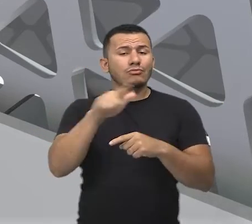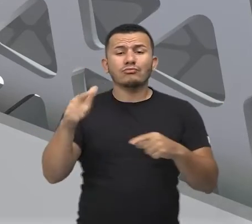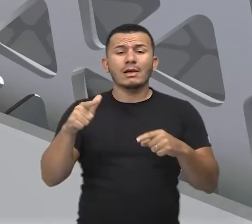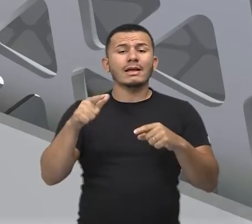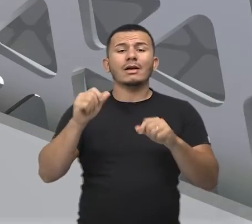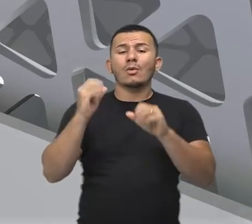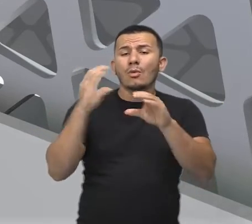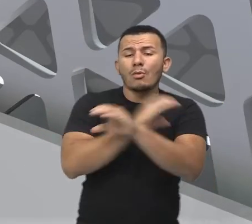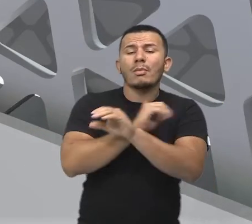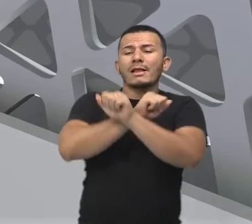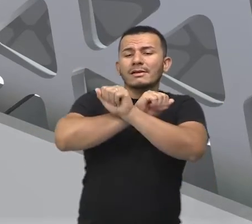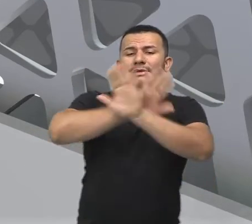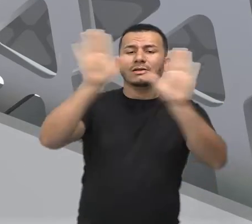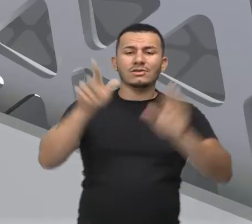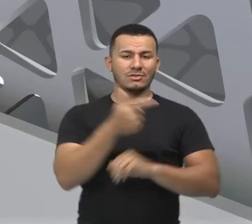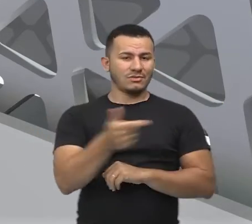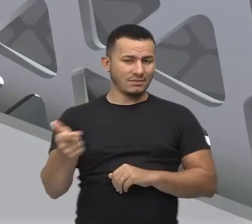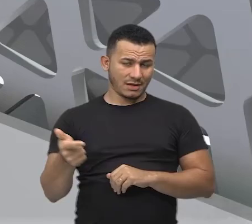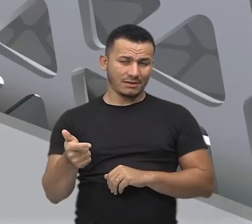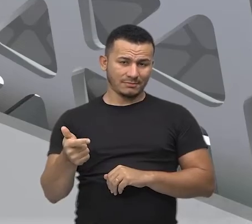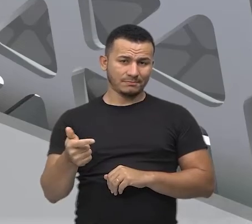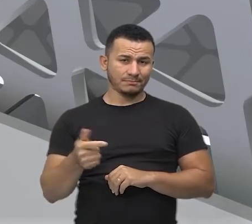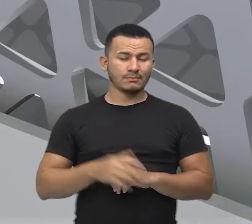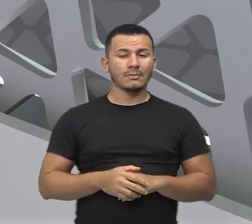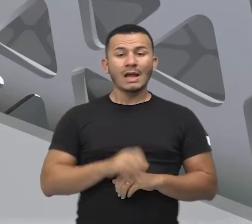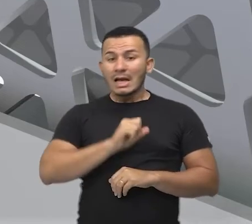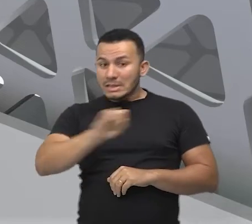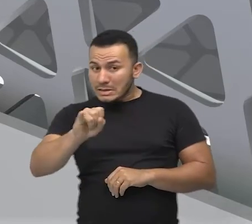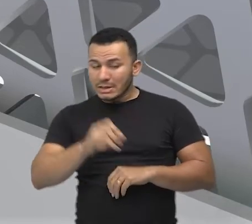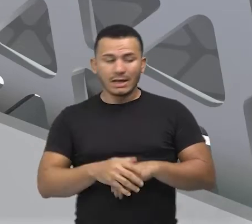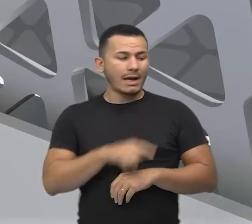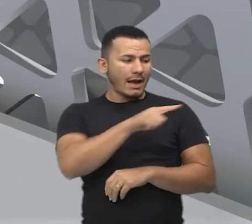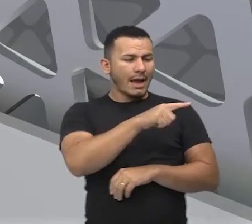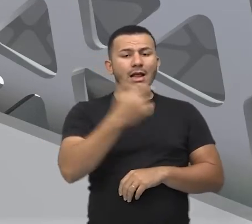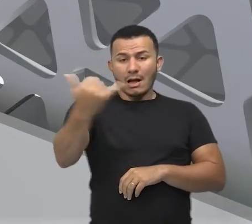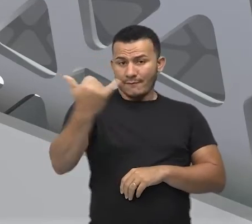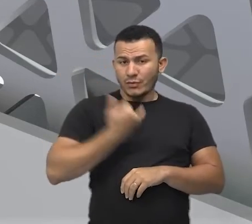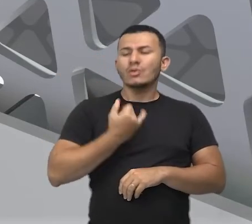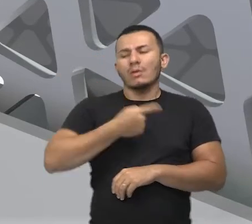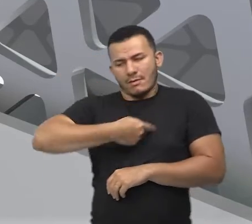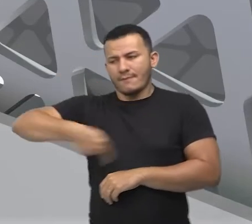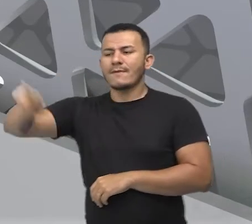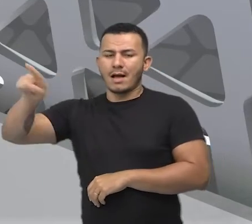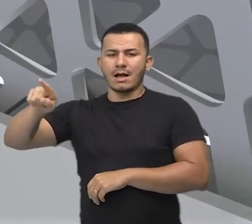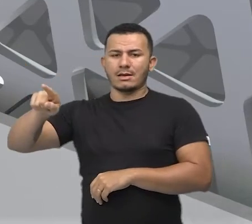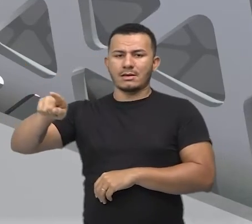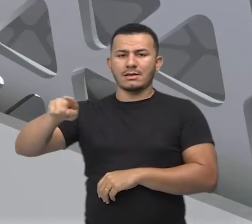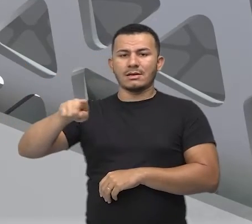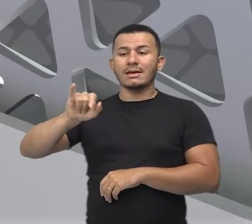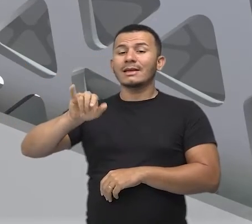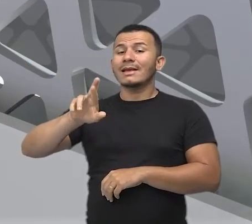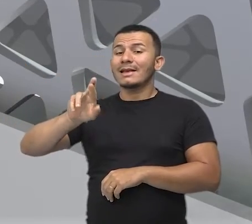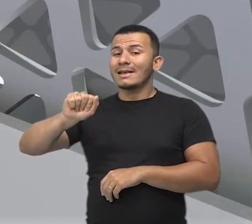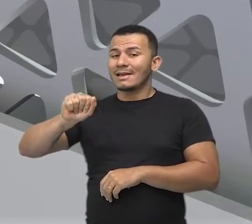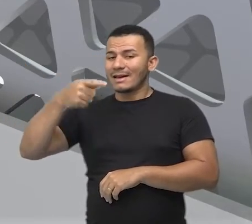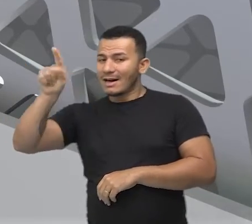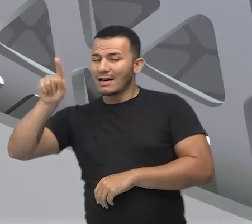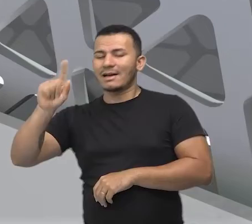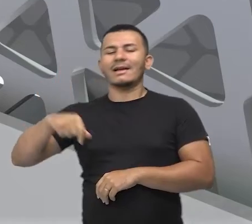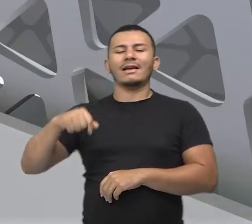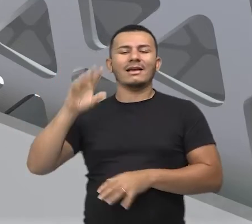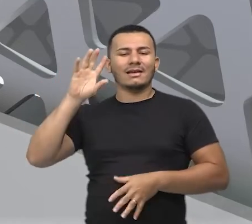Para ter sentido completo, precisa da outra oração. Maria disse que irá. Então, a oração que irá